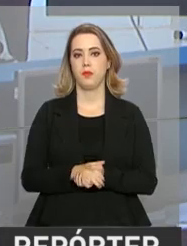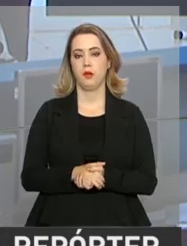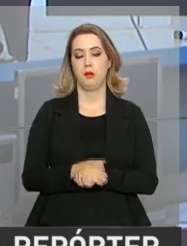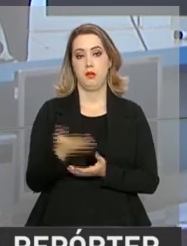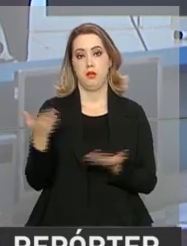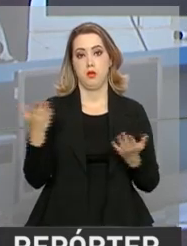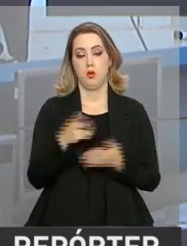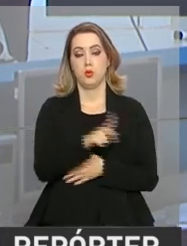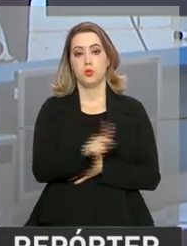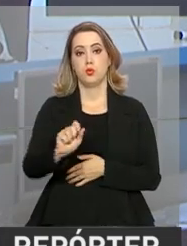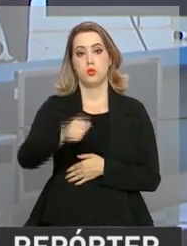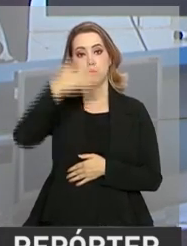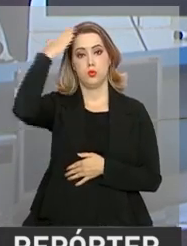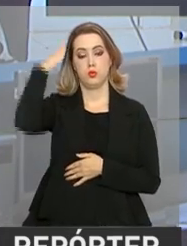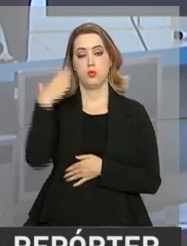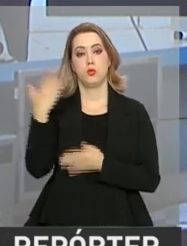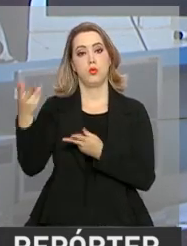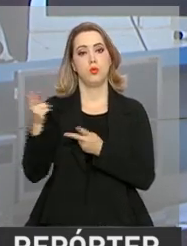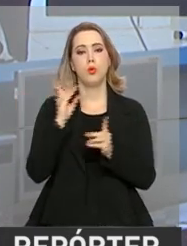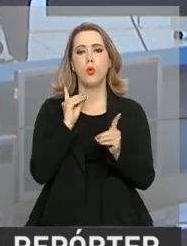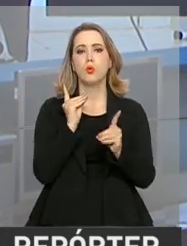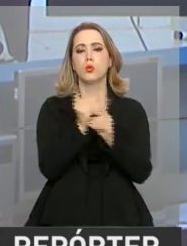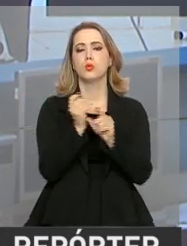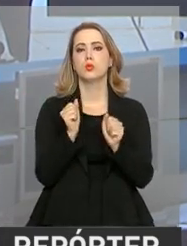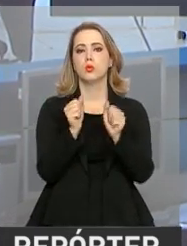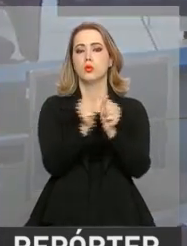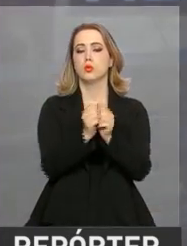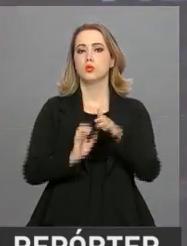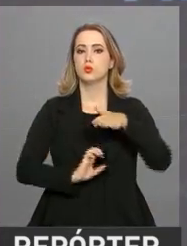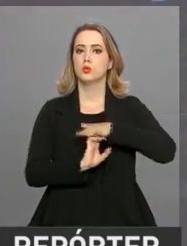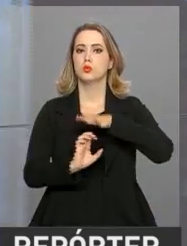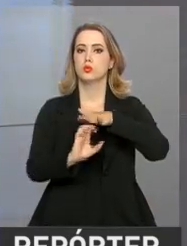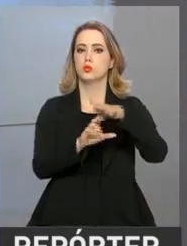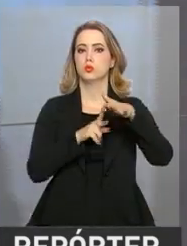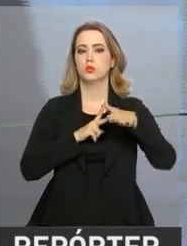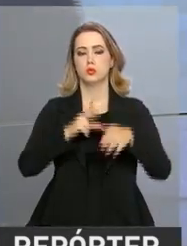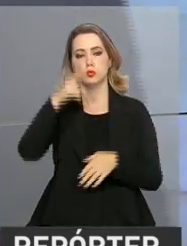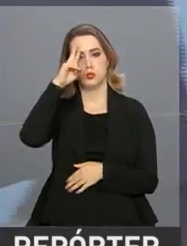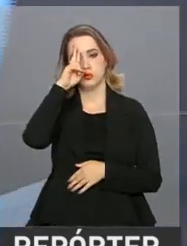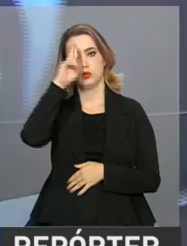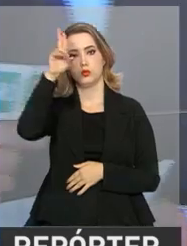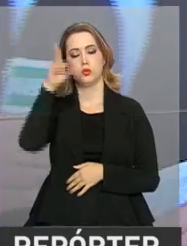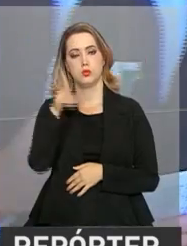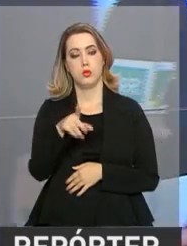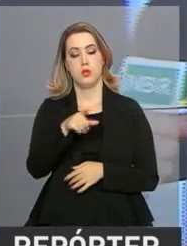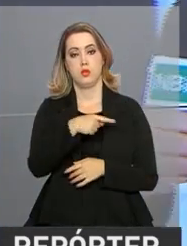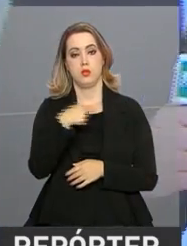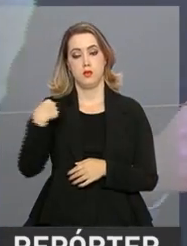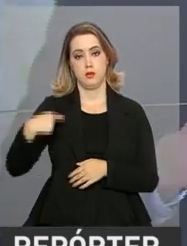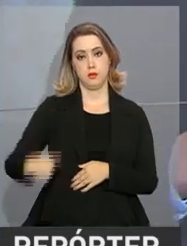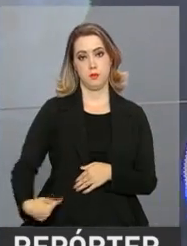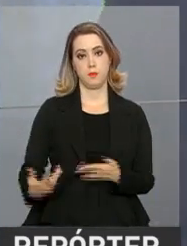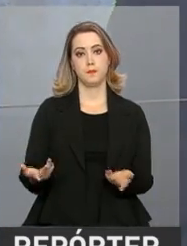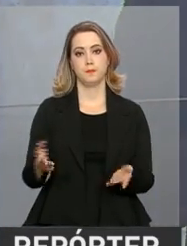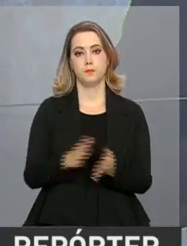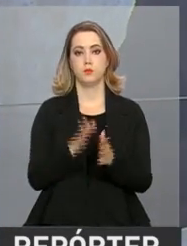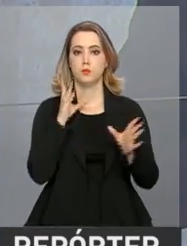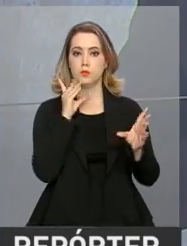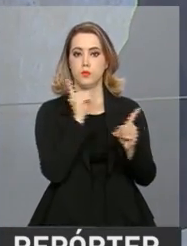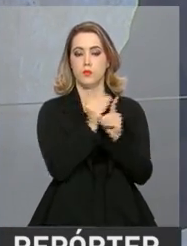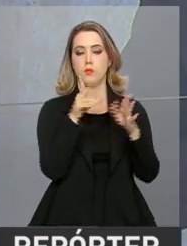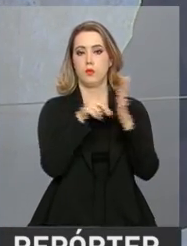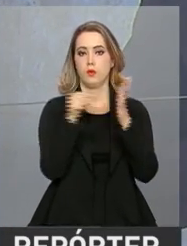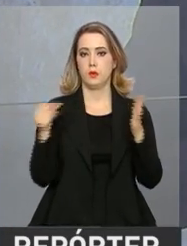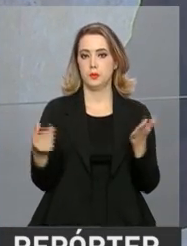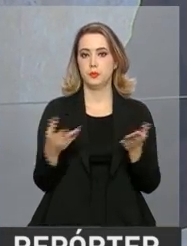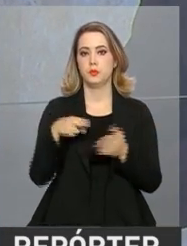Michel Temer recebeu hoje investidores chineses e o repórter Ney Pereira traz para a gente ao vivo as informações desse encontro no Palácio do